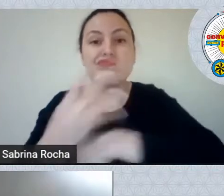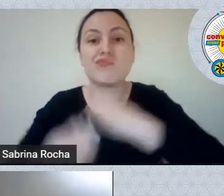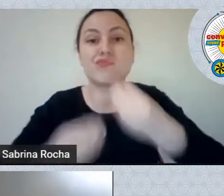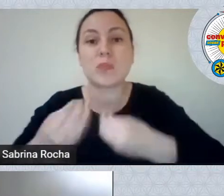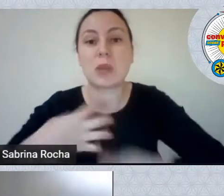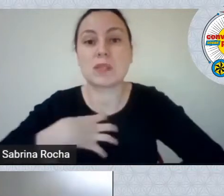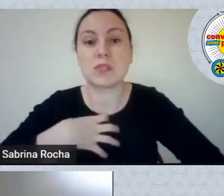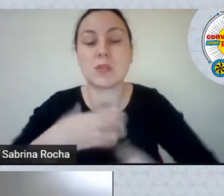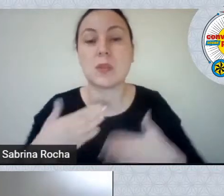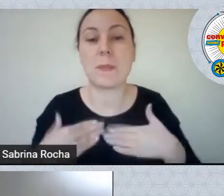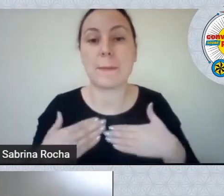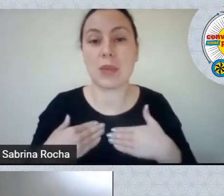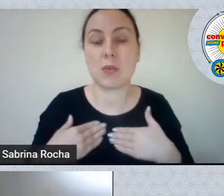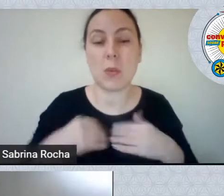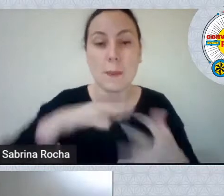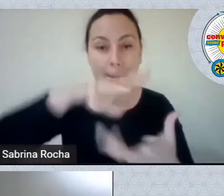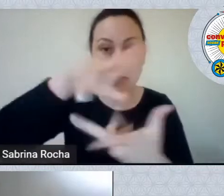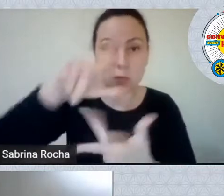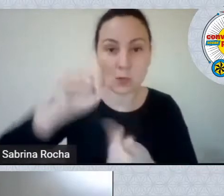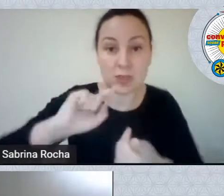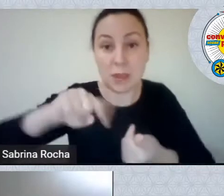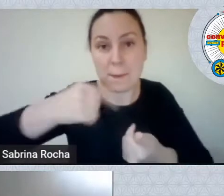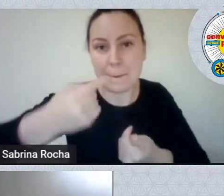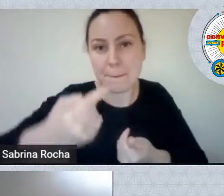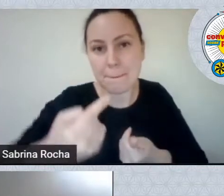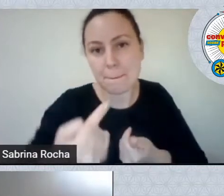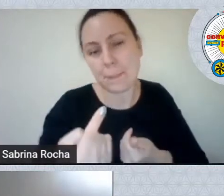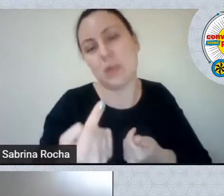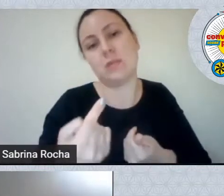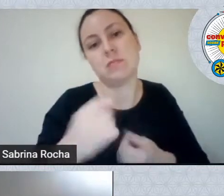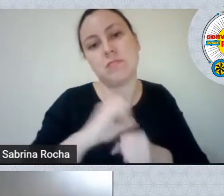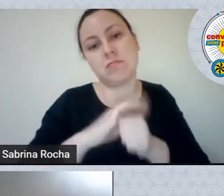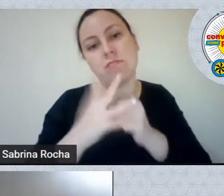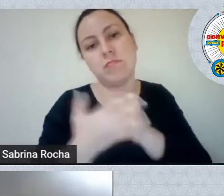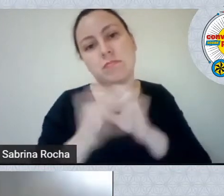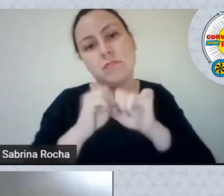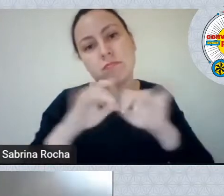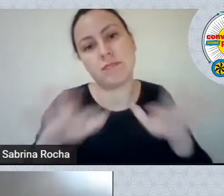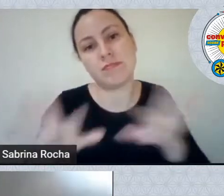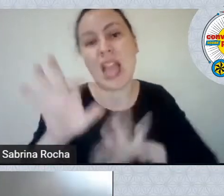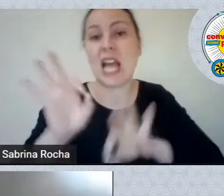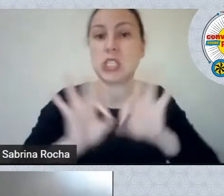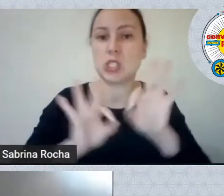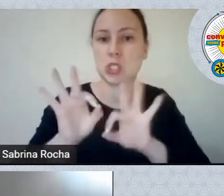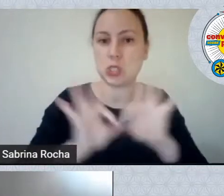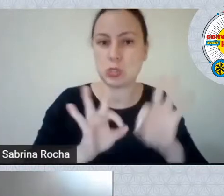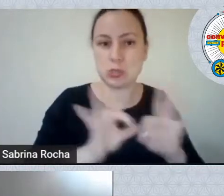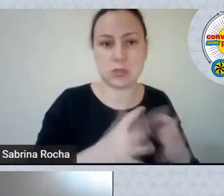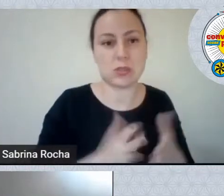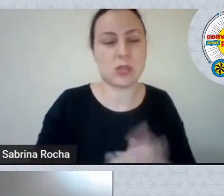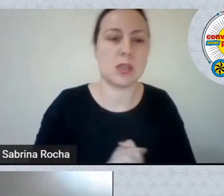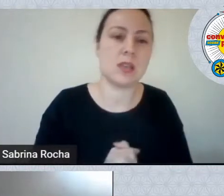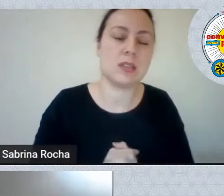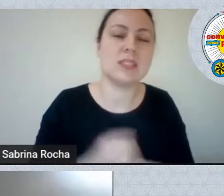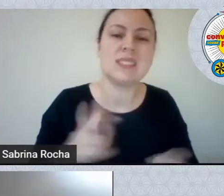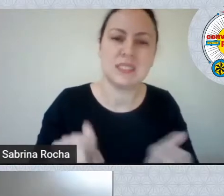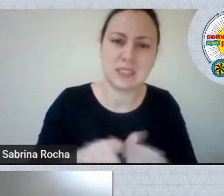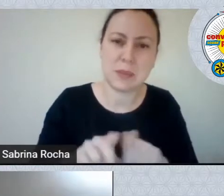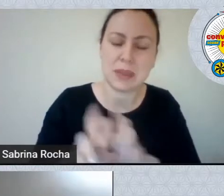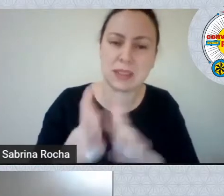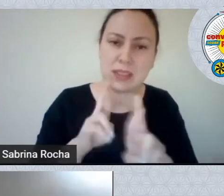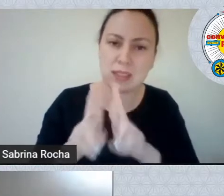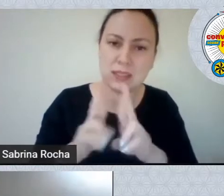nesse mundo pós-pandemia, com todos os ajustes necessários, inclusive nas nossas relações,